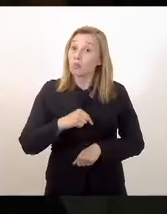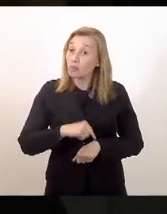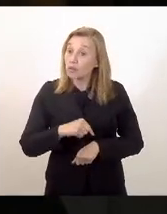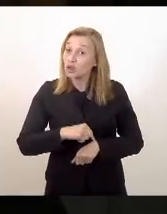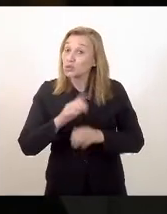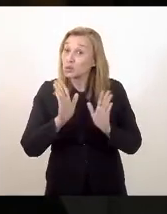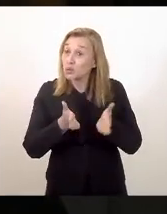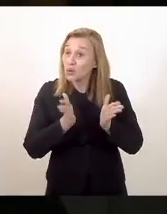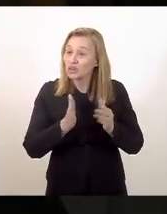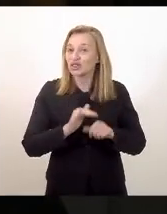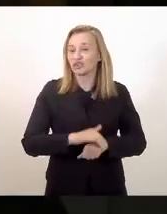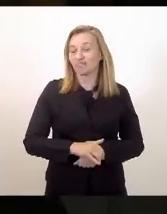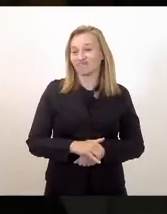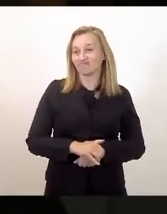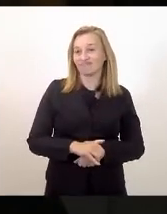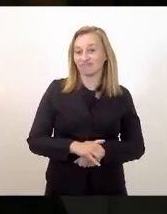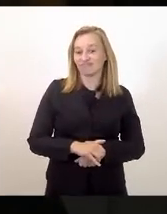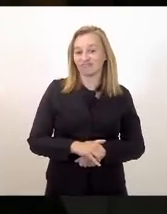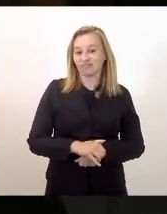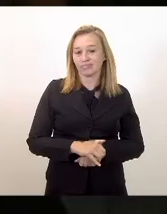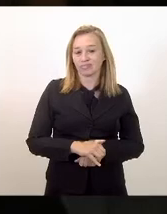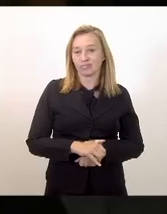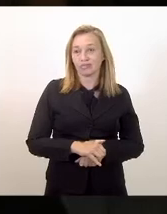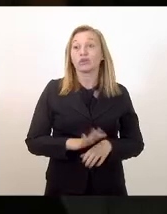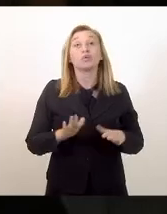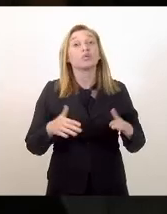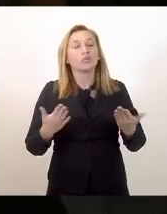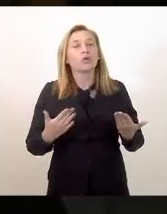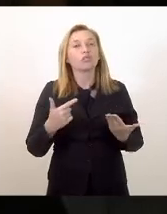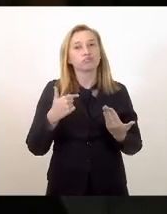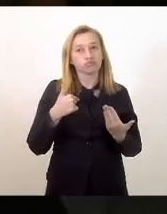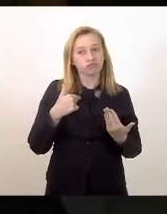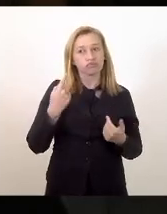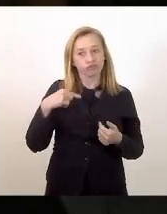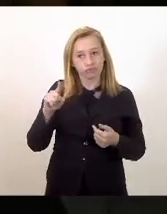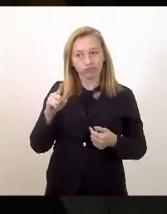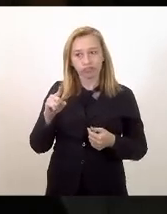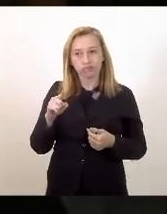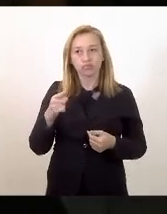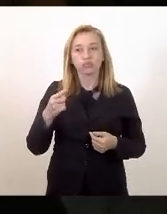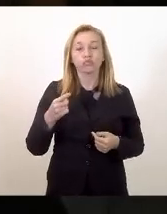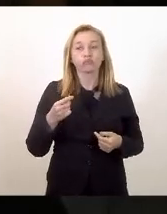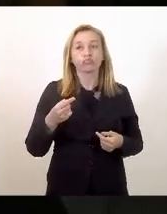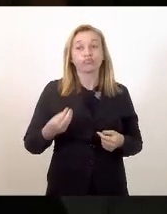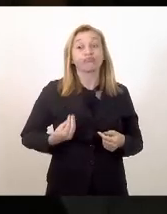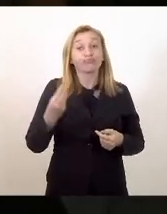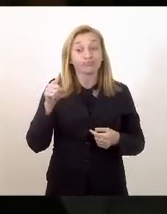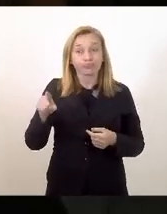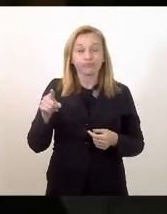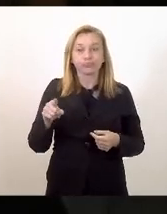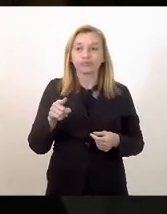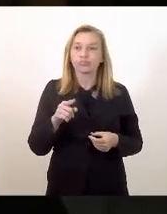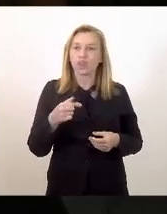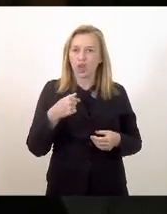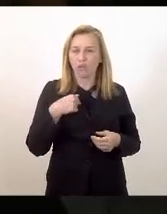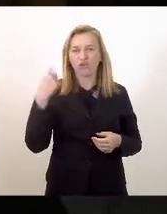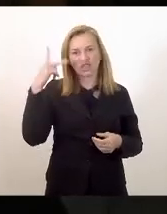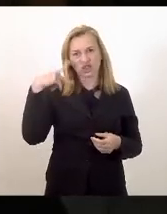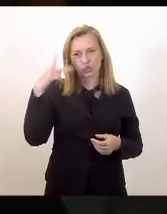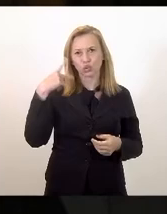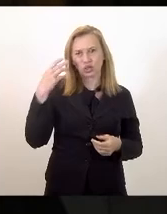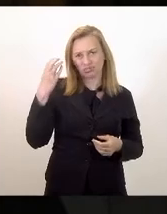hoje emblemático, do qual eu participei, fiz questão de estar presente, porque, como fui vereador em